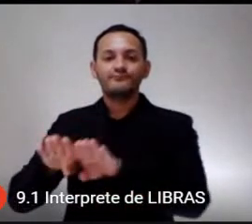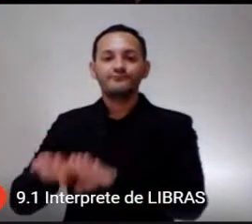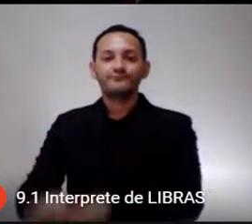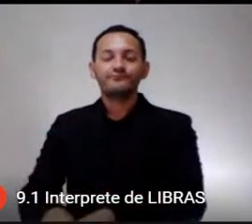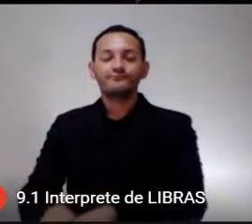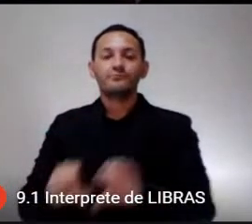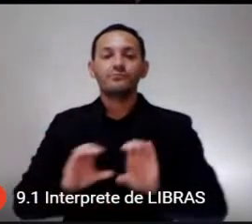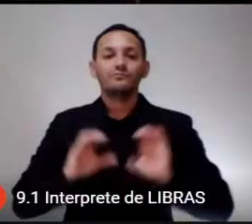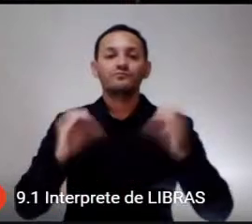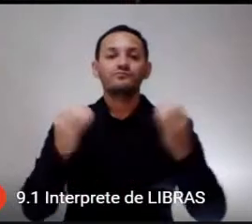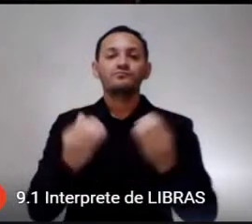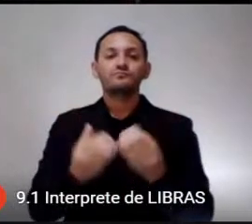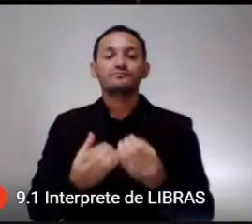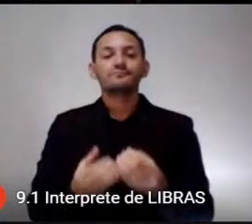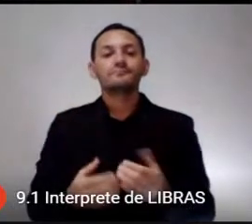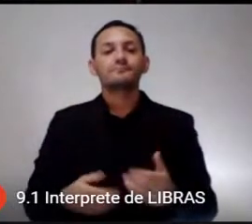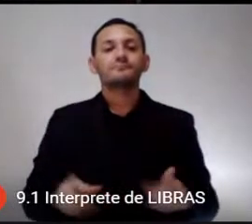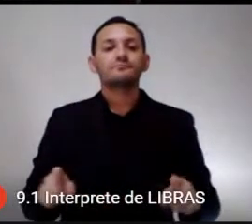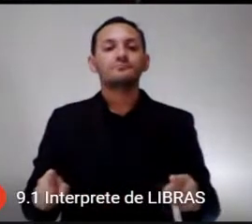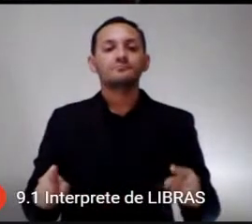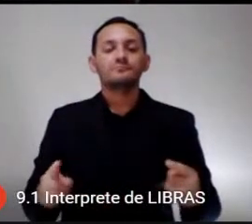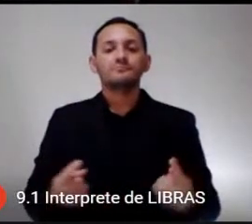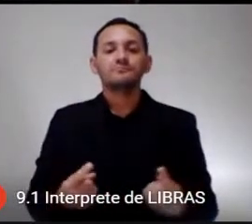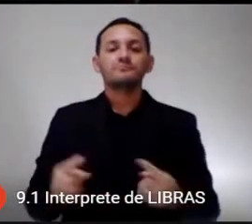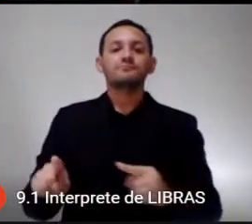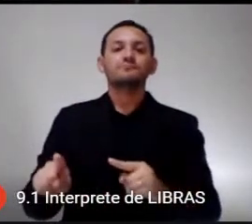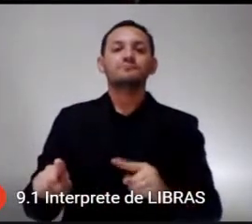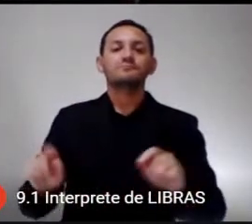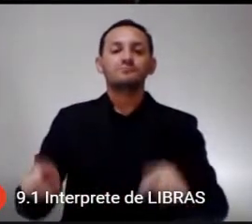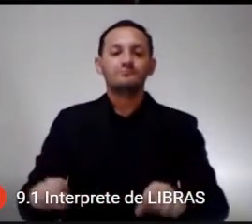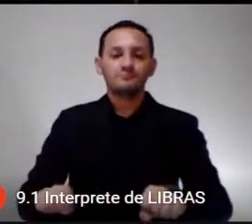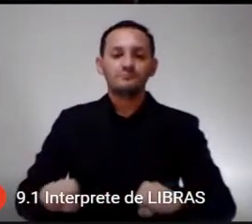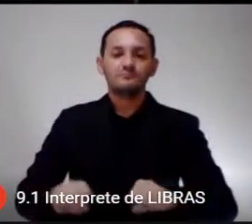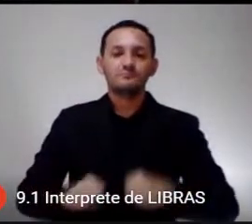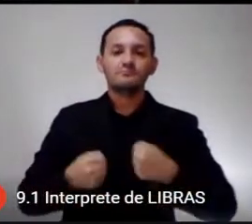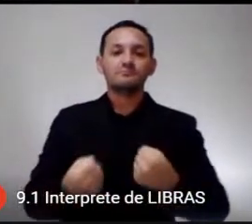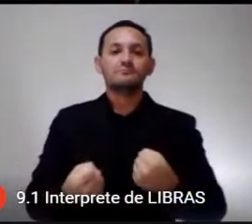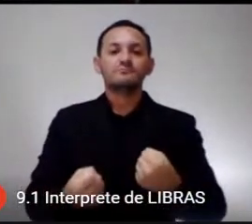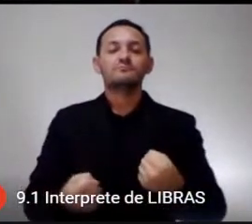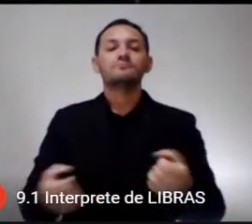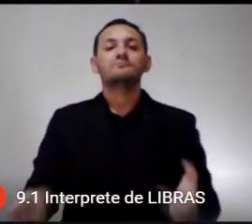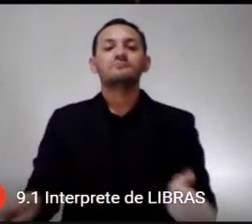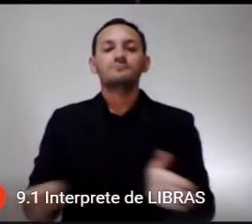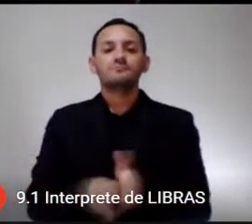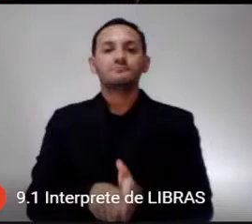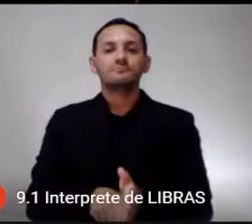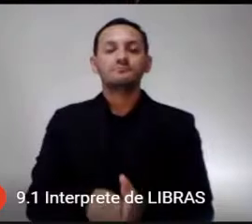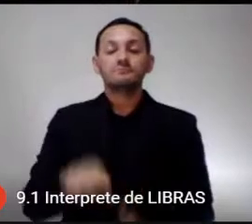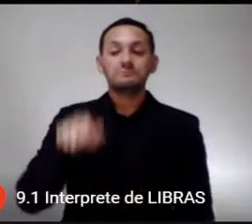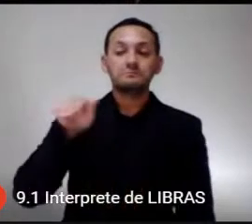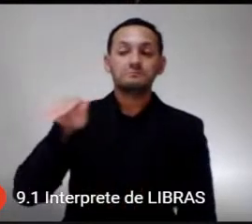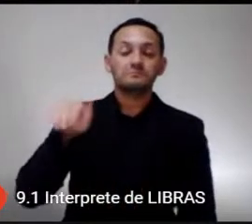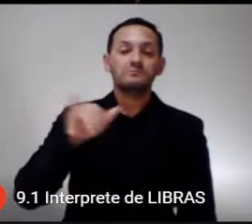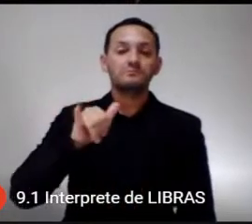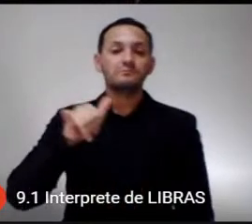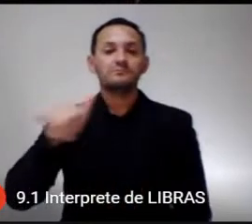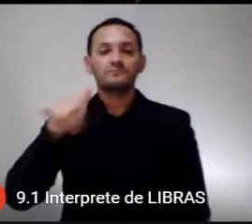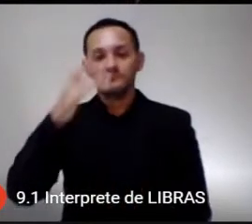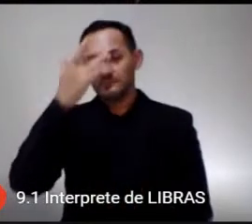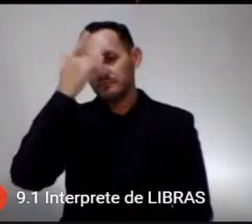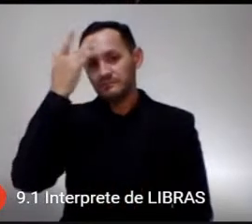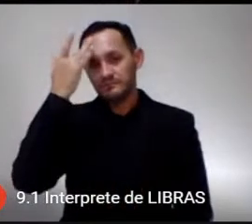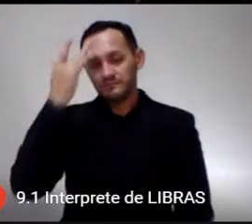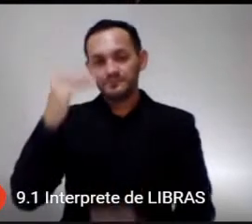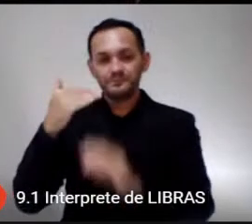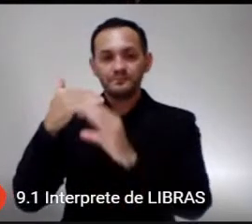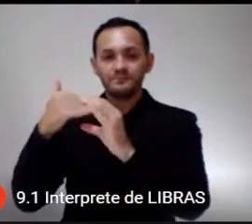que eu tenho defendido que é importante esgotar todos os meios de intimação, de notificação para que a pessoa exerça os